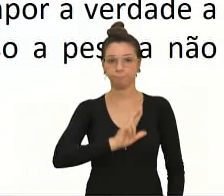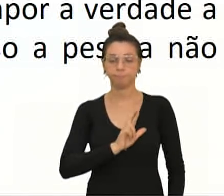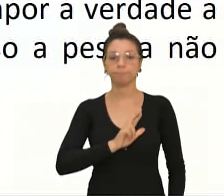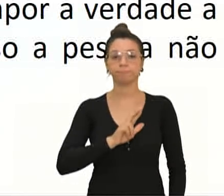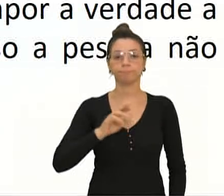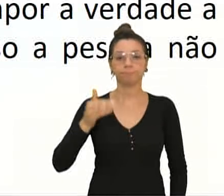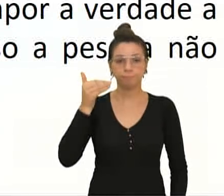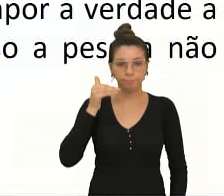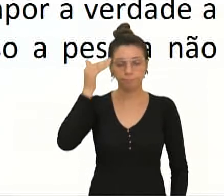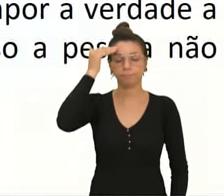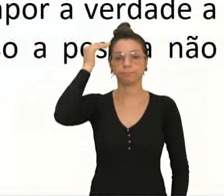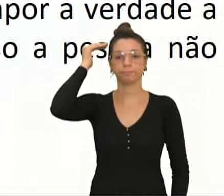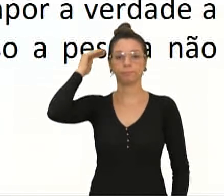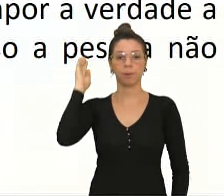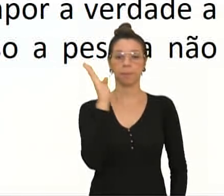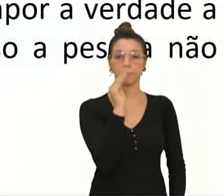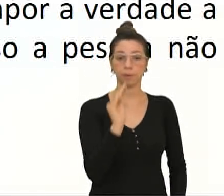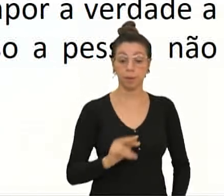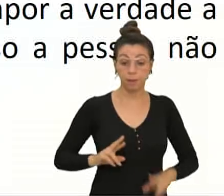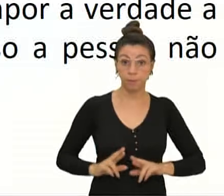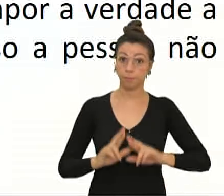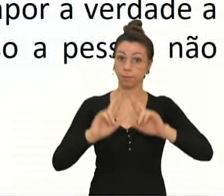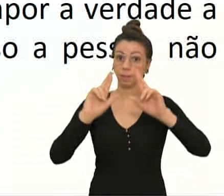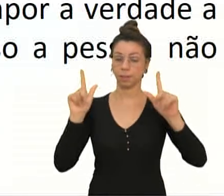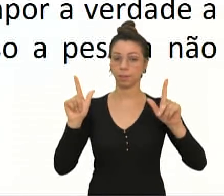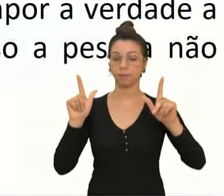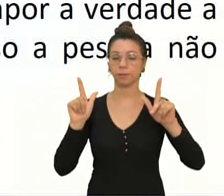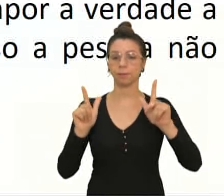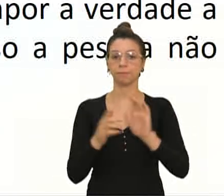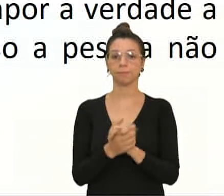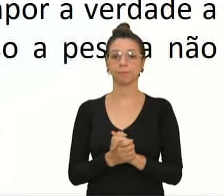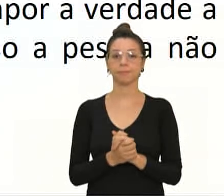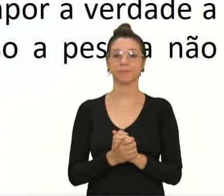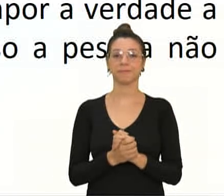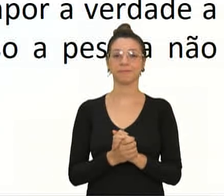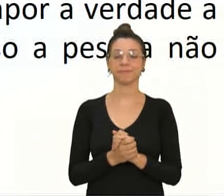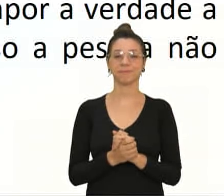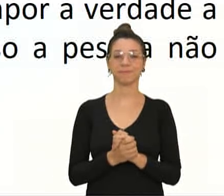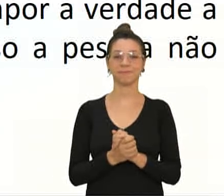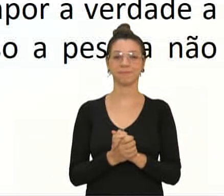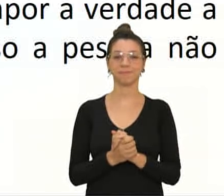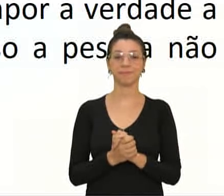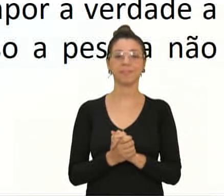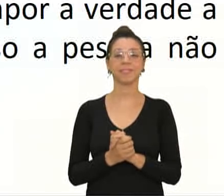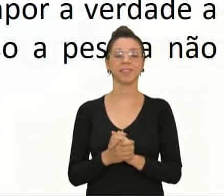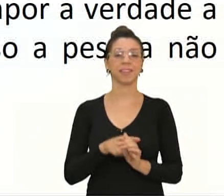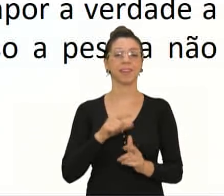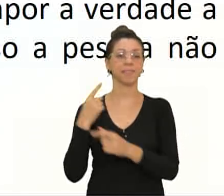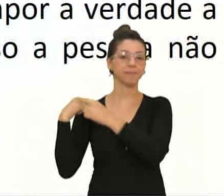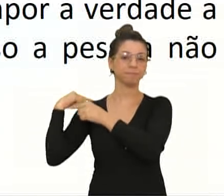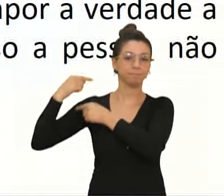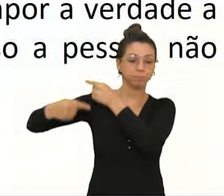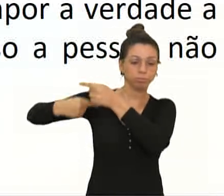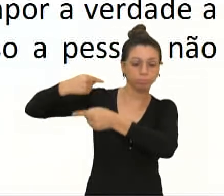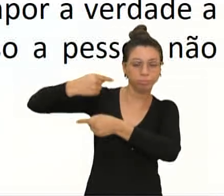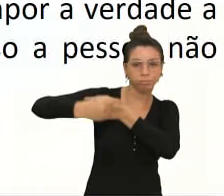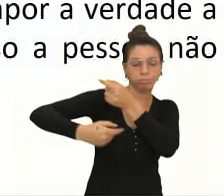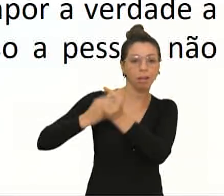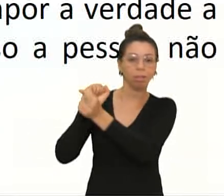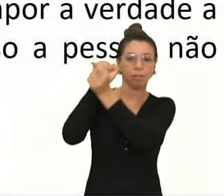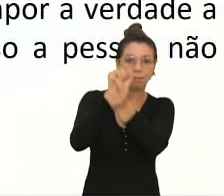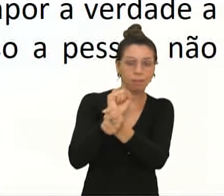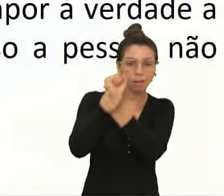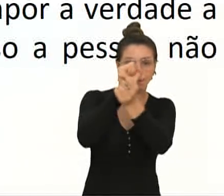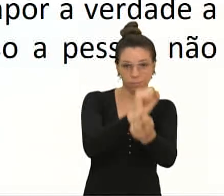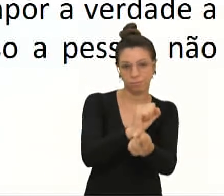já é um pouco diferente da religião do Candomblé, que veio da África com os escravos. A Umbanda, diferente do